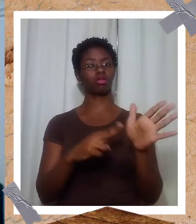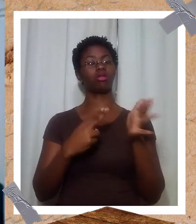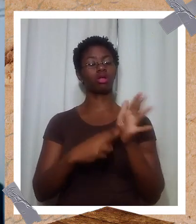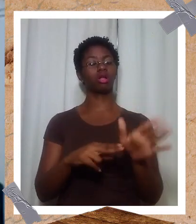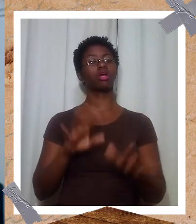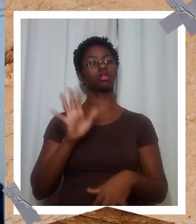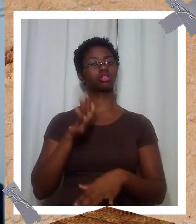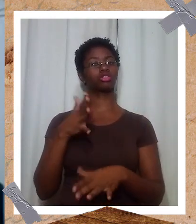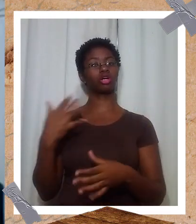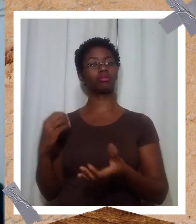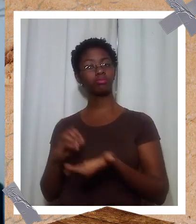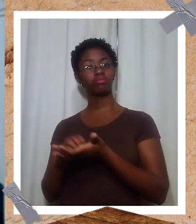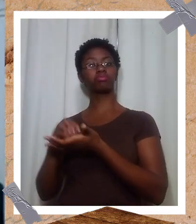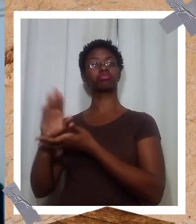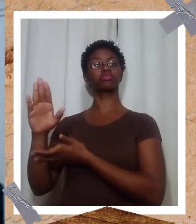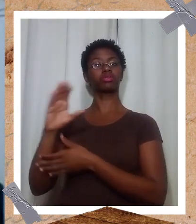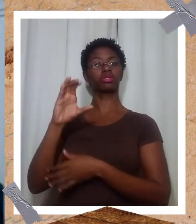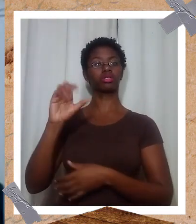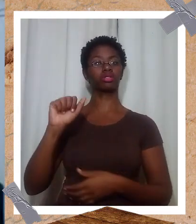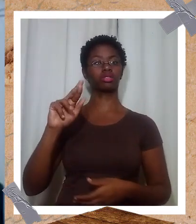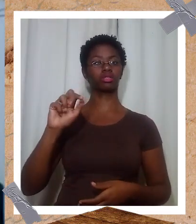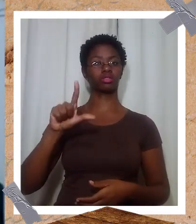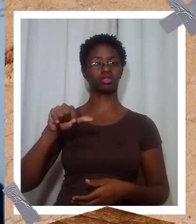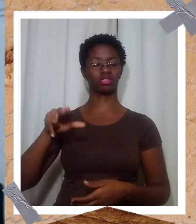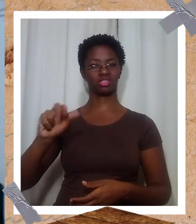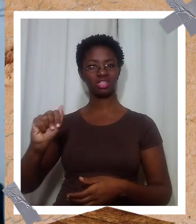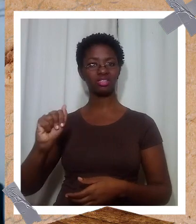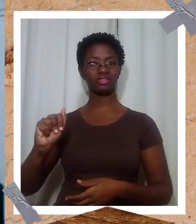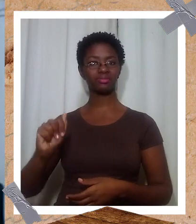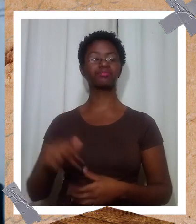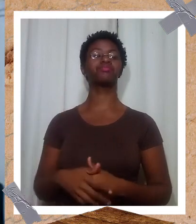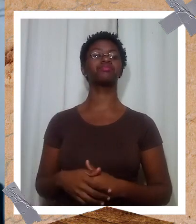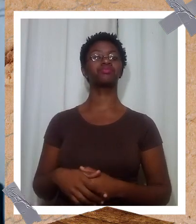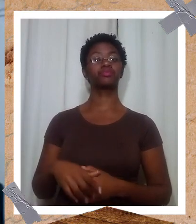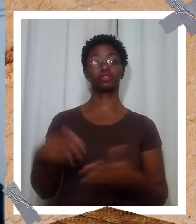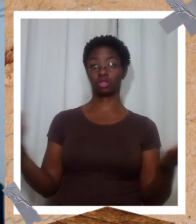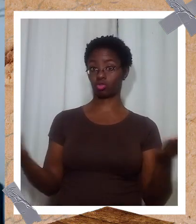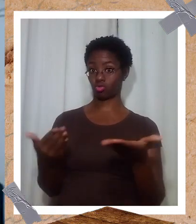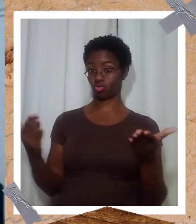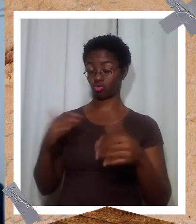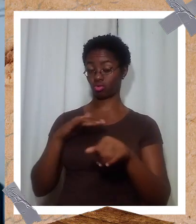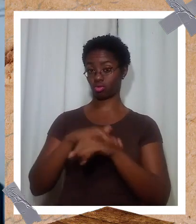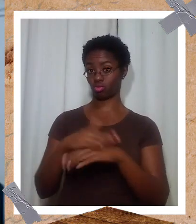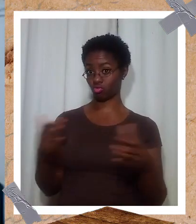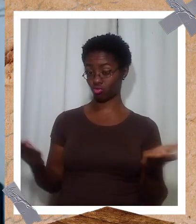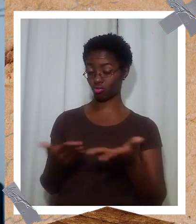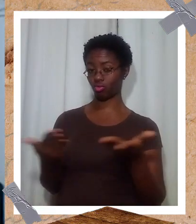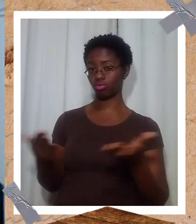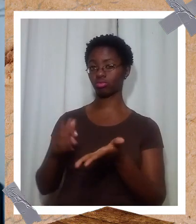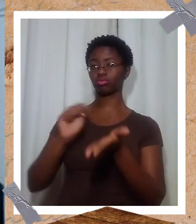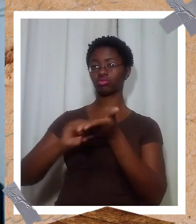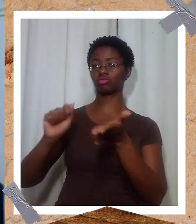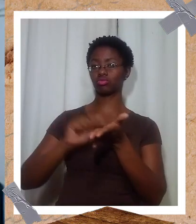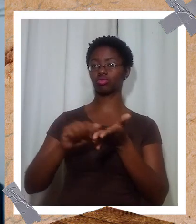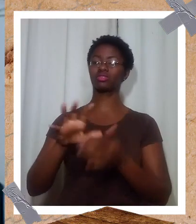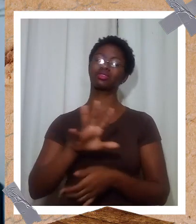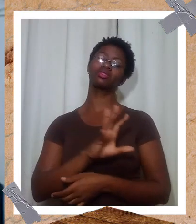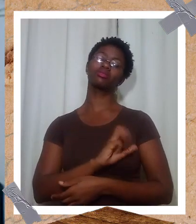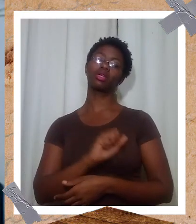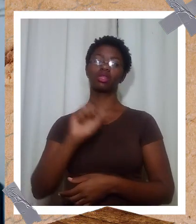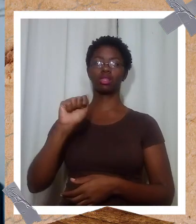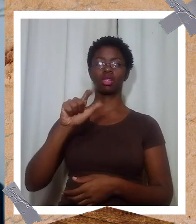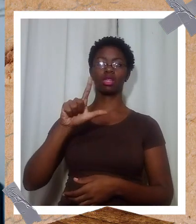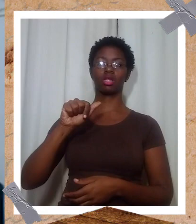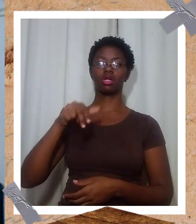sido direcionada a Carolina Maria de Jesus. A dessa noite foi escrita pela querida